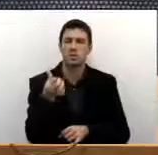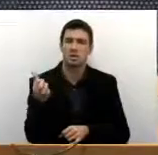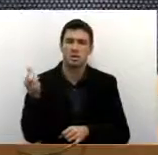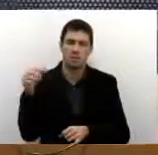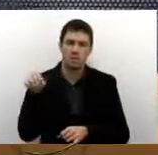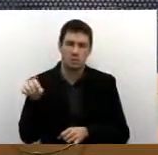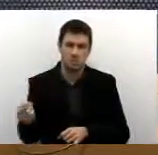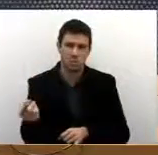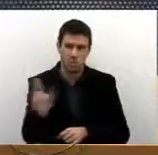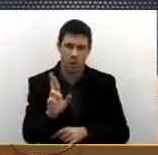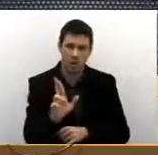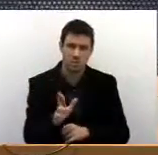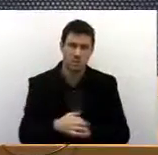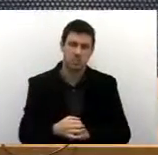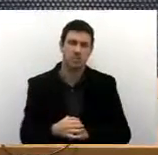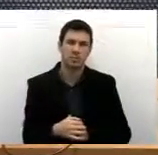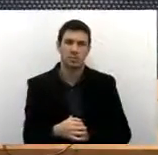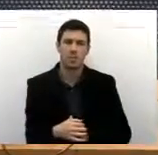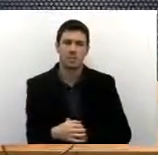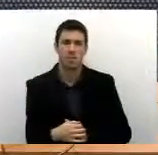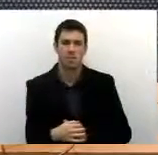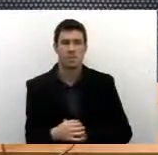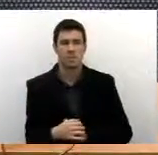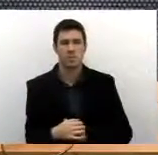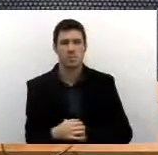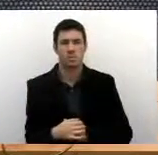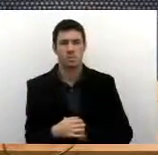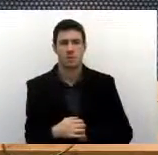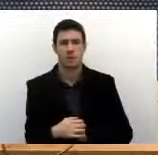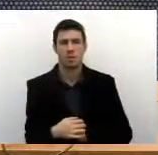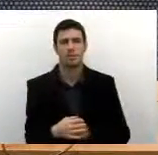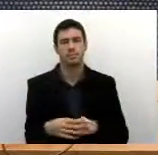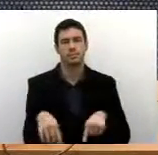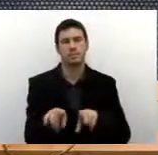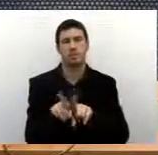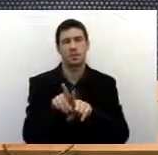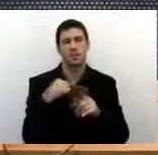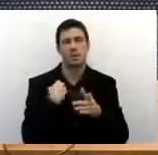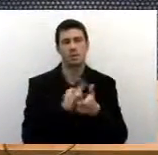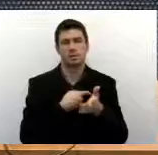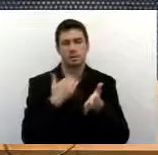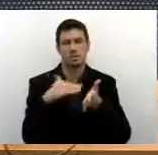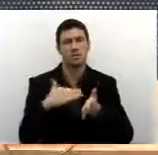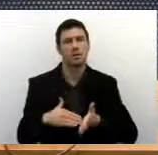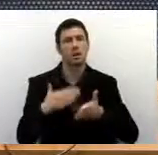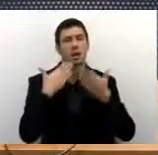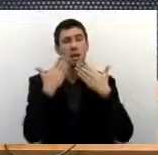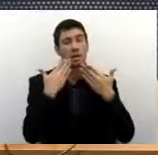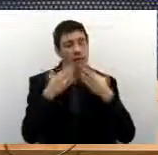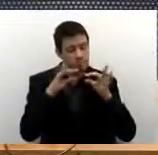R$ 2.266.000 e é uma secretaria que atende, claro,